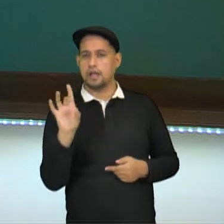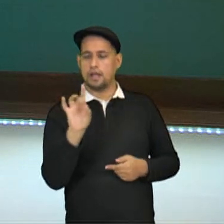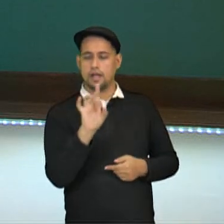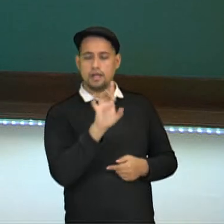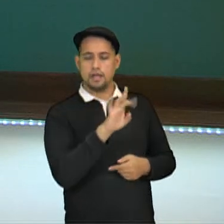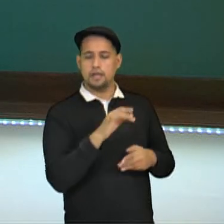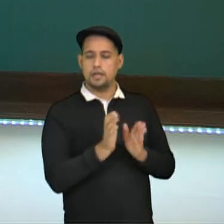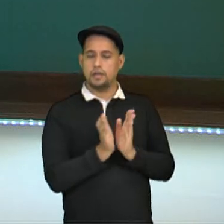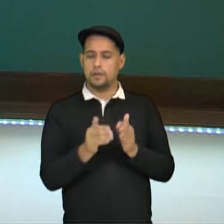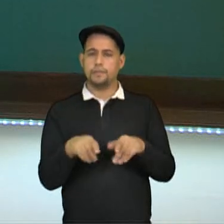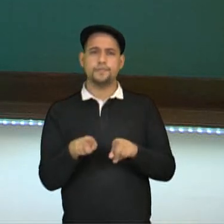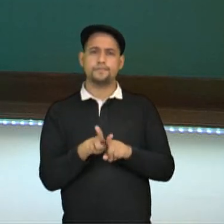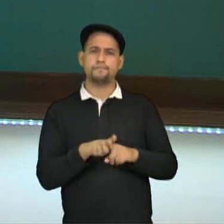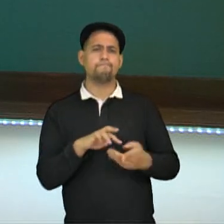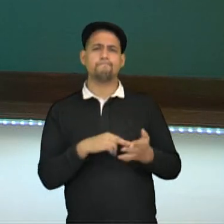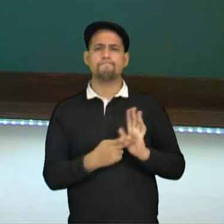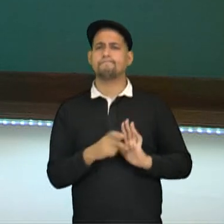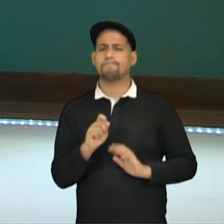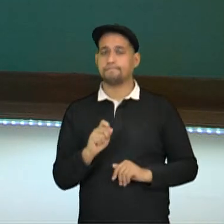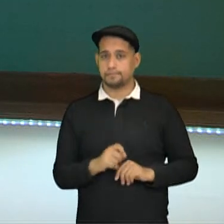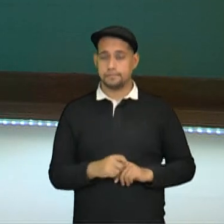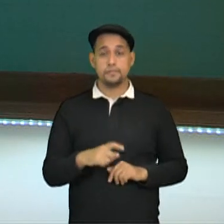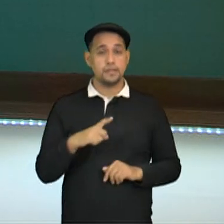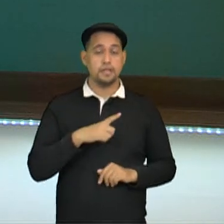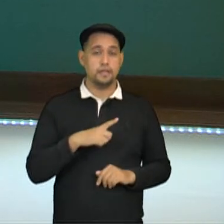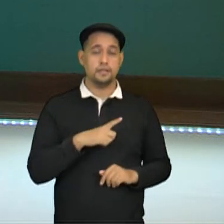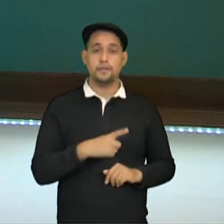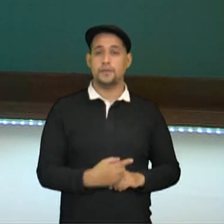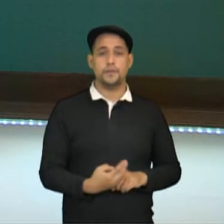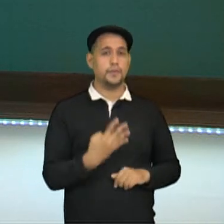uma das equipes, eu tenho